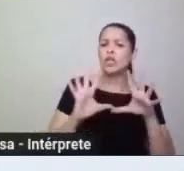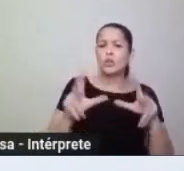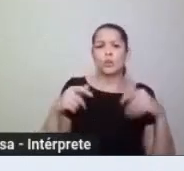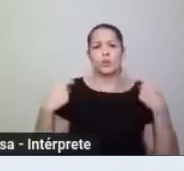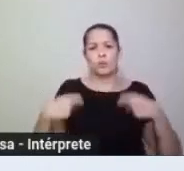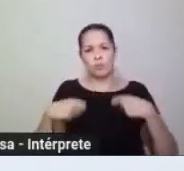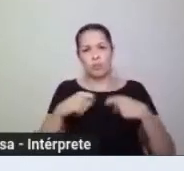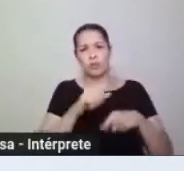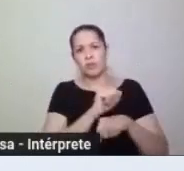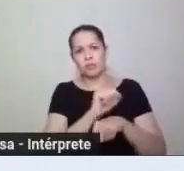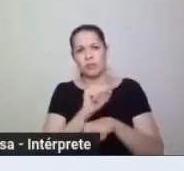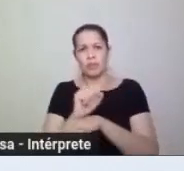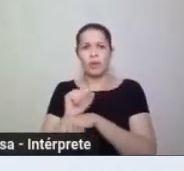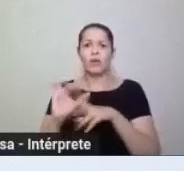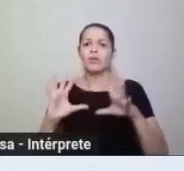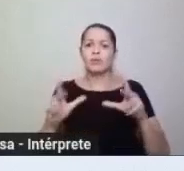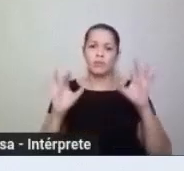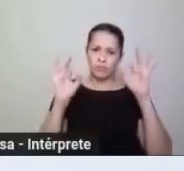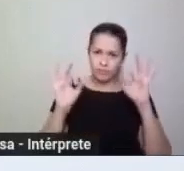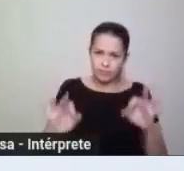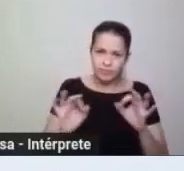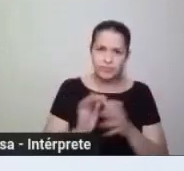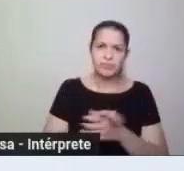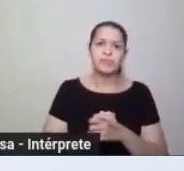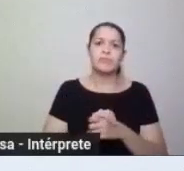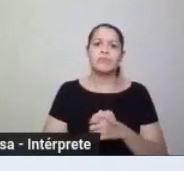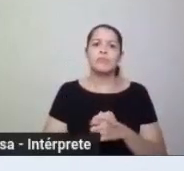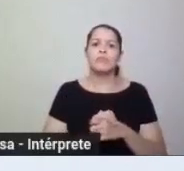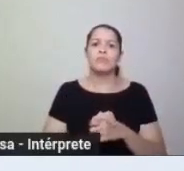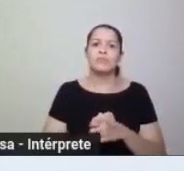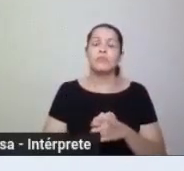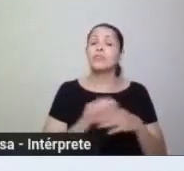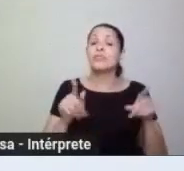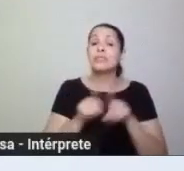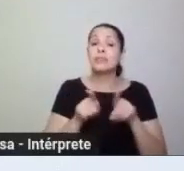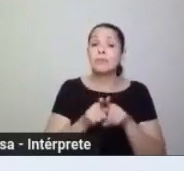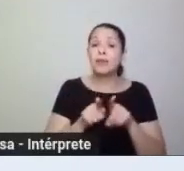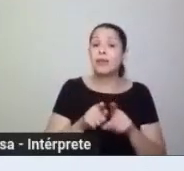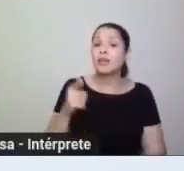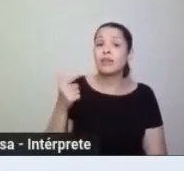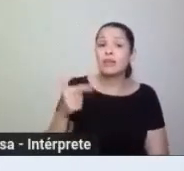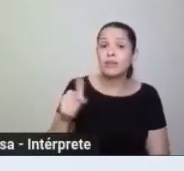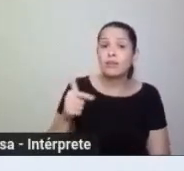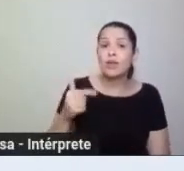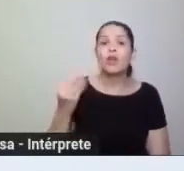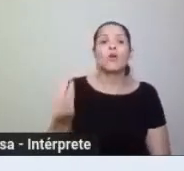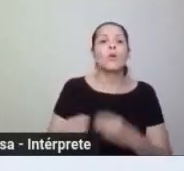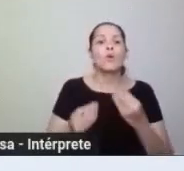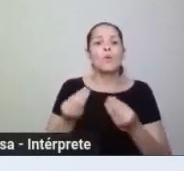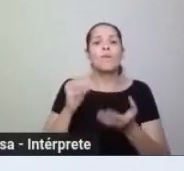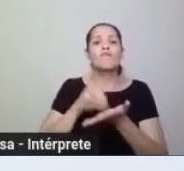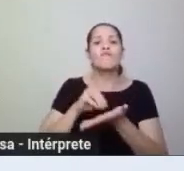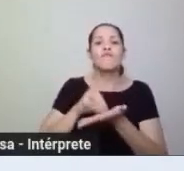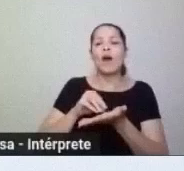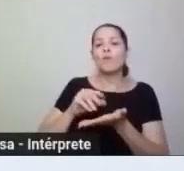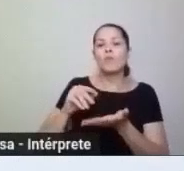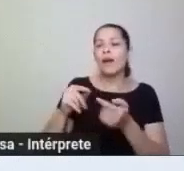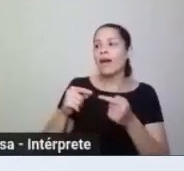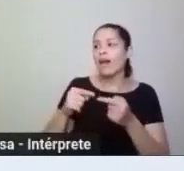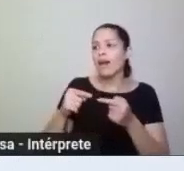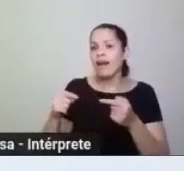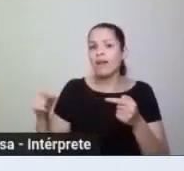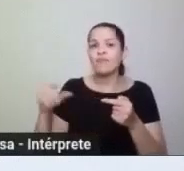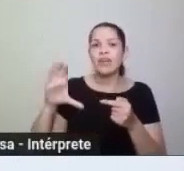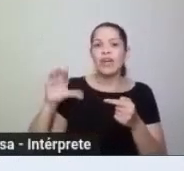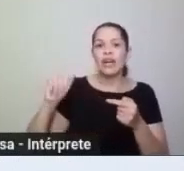parada programada desse equipamento e não gerar a falta de calcário lá na frente, que é onde a